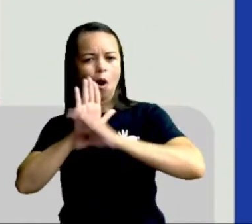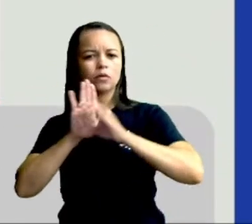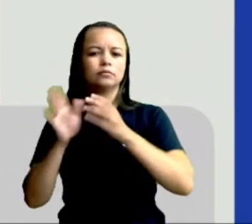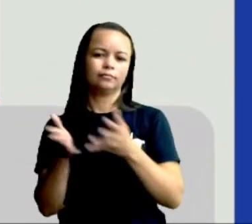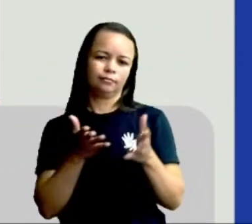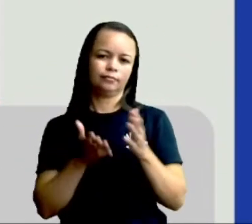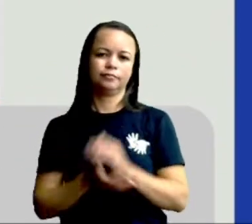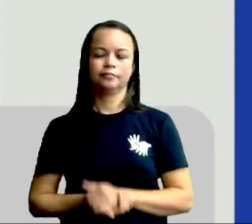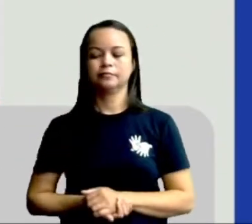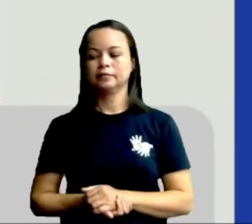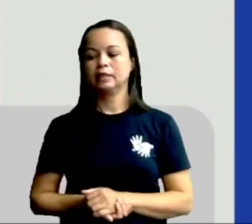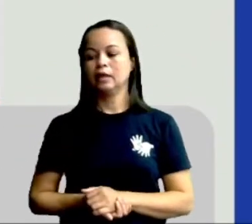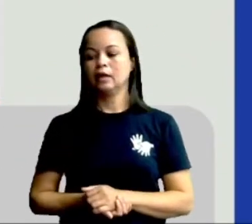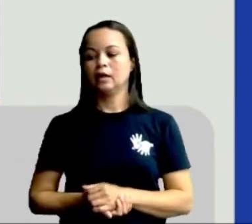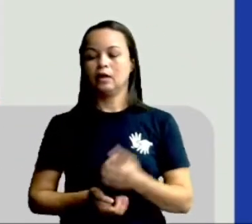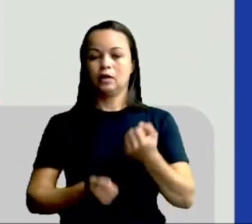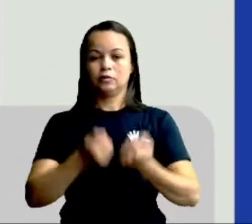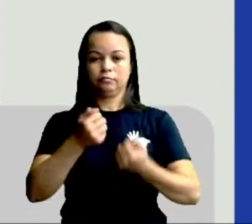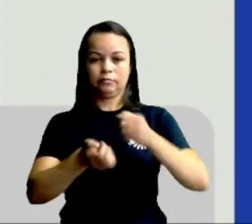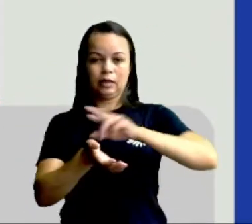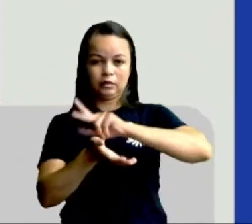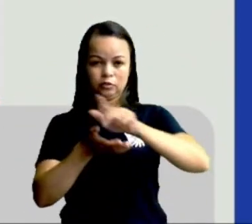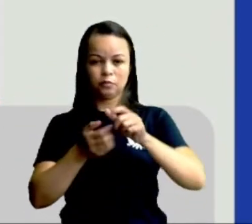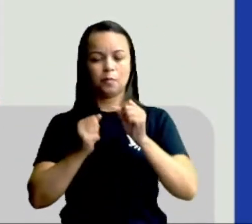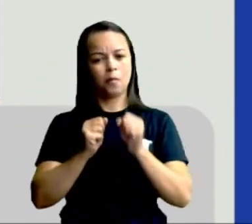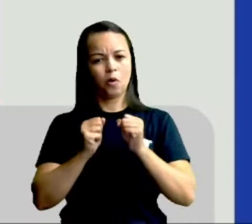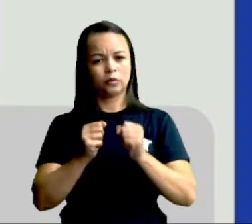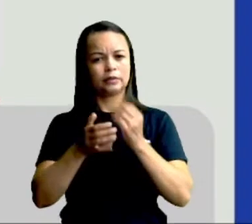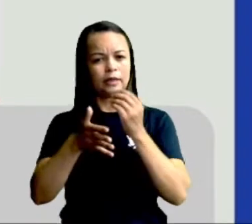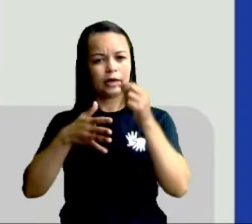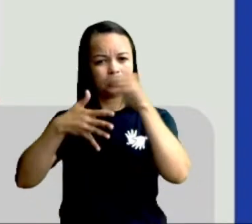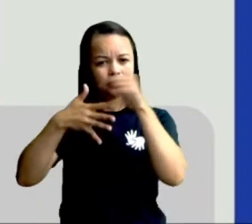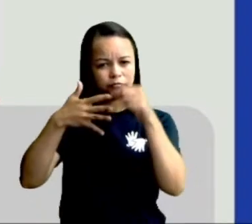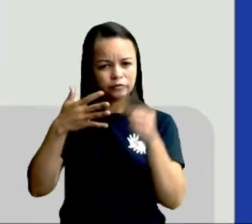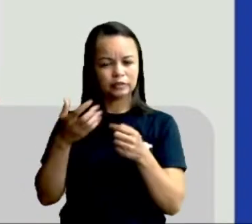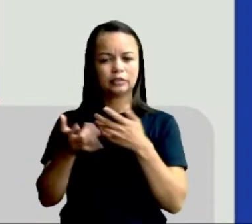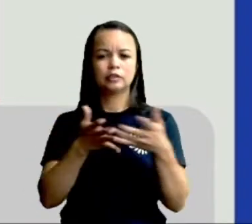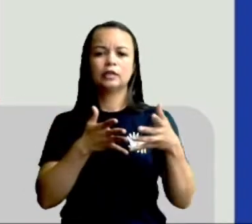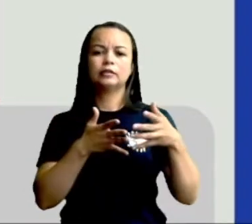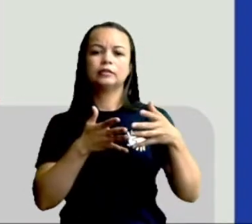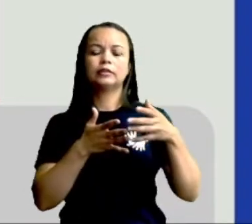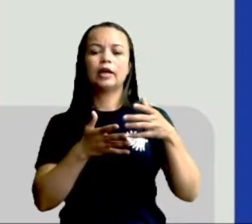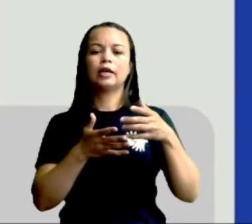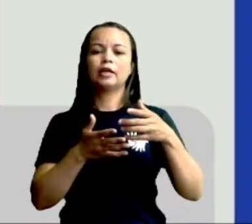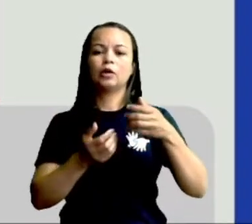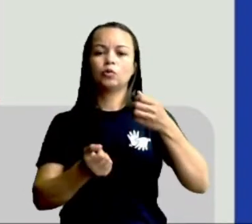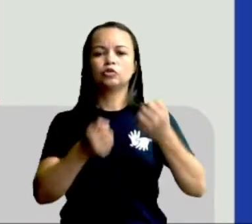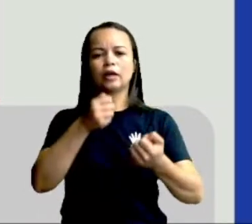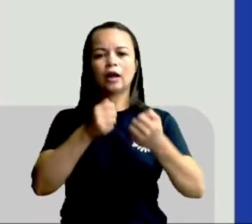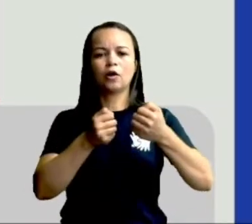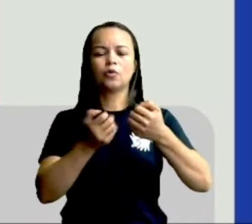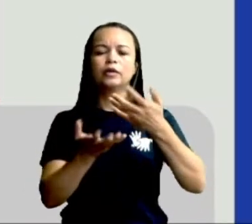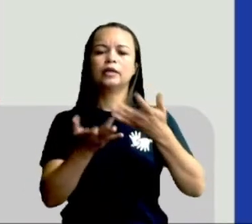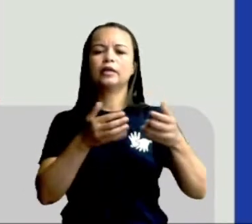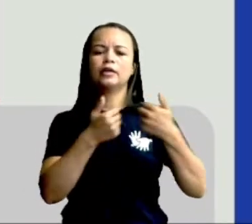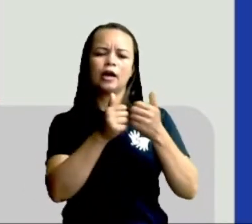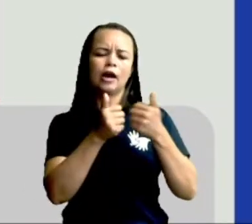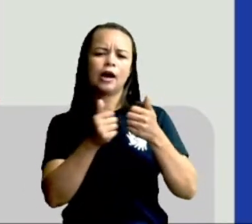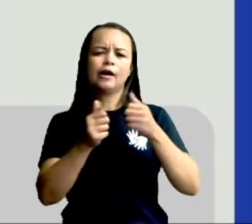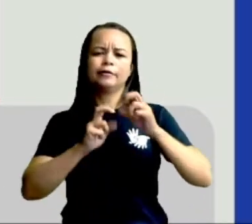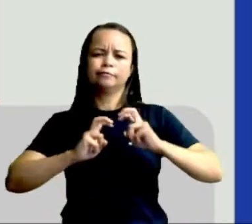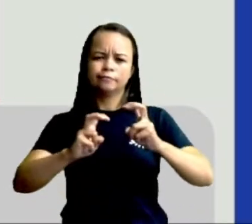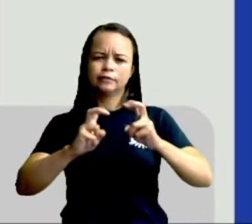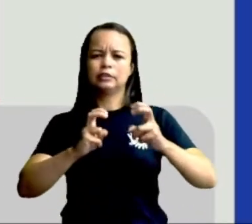Os meios de transportes podem ser divididos em: temos os meios de transportes terrestres, certo? Carros, ônibus,